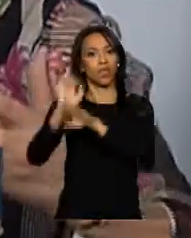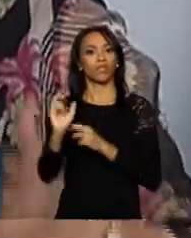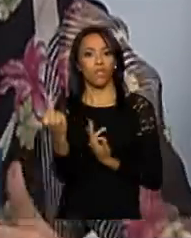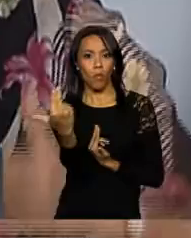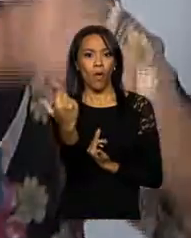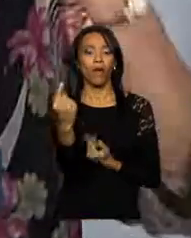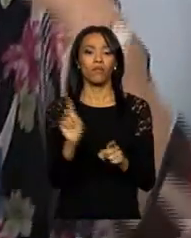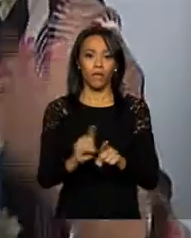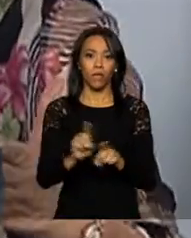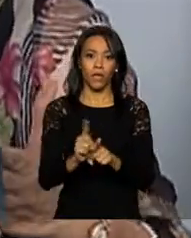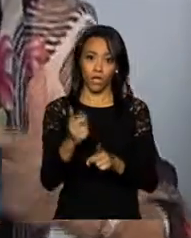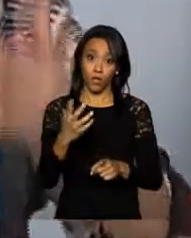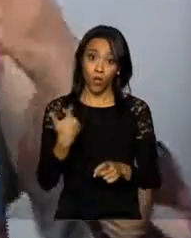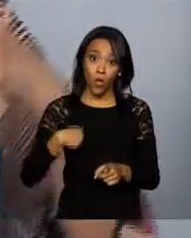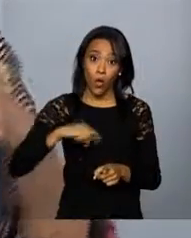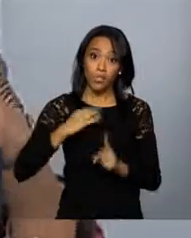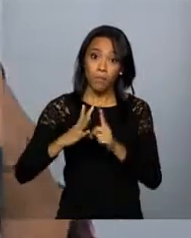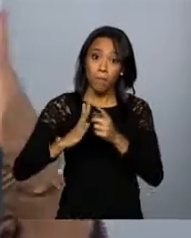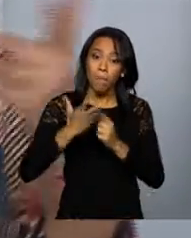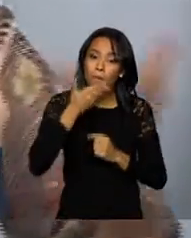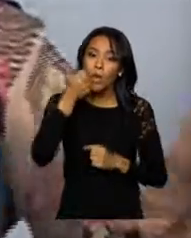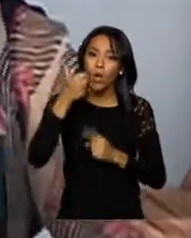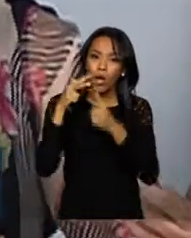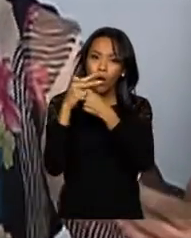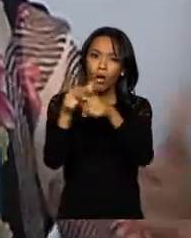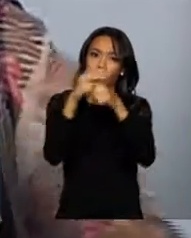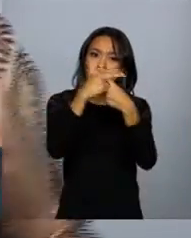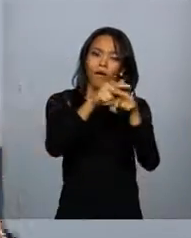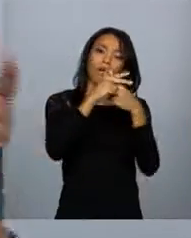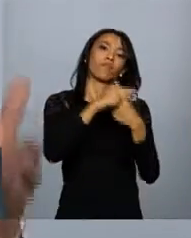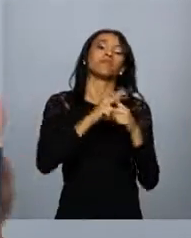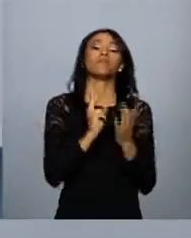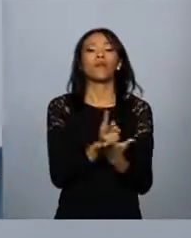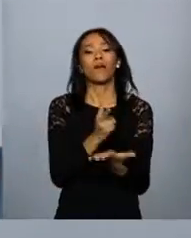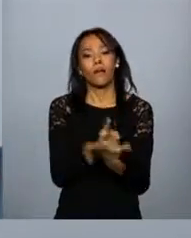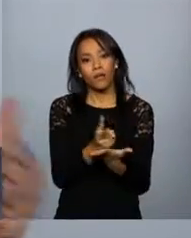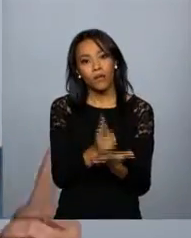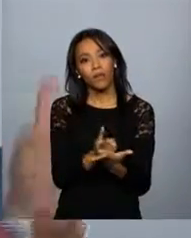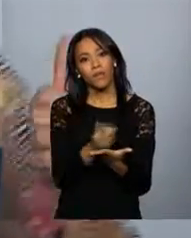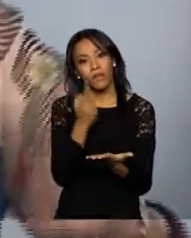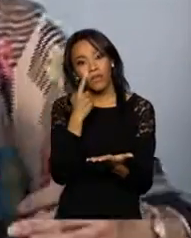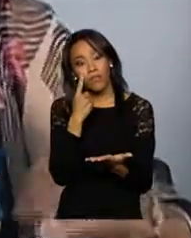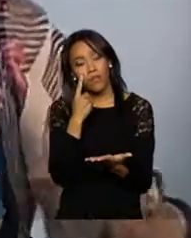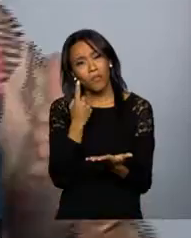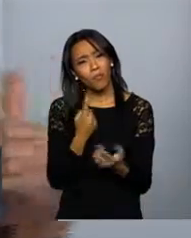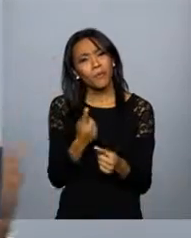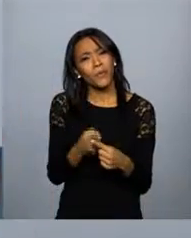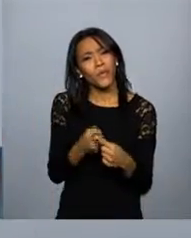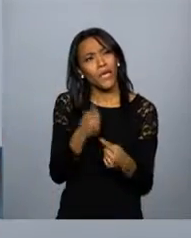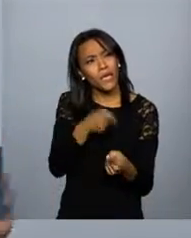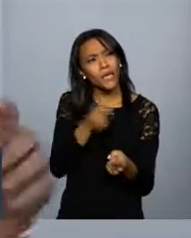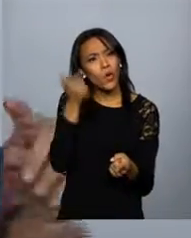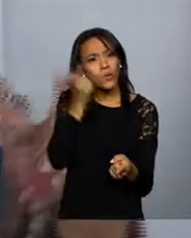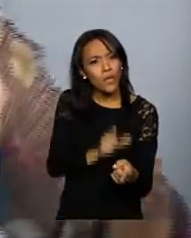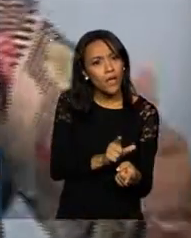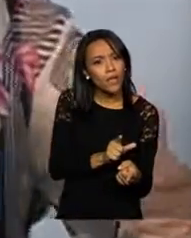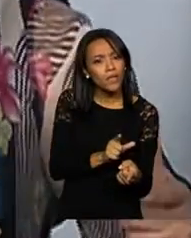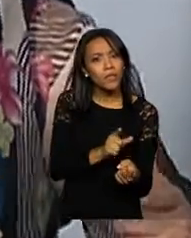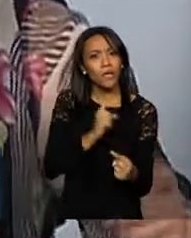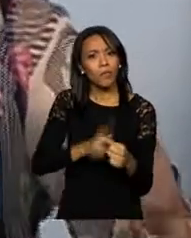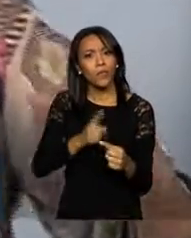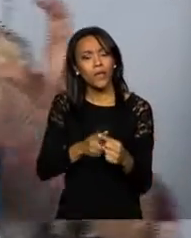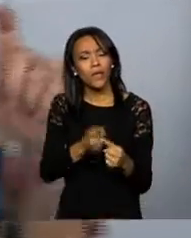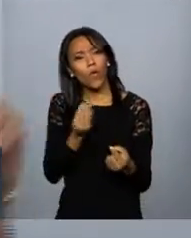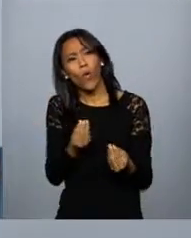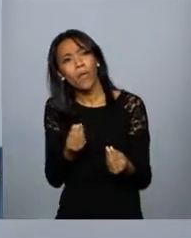isso nos programas, a gente melhora, olha, aprende e melhora. Vê o custo e vê o aí, mas por que que aqui está dando? Por que, como é que